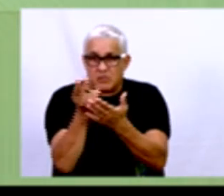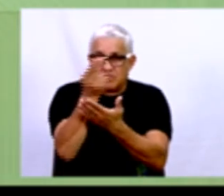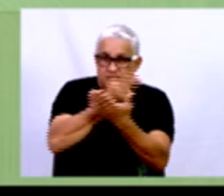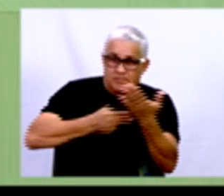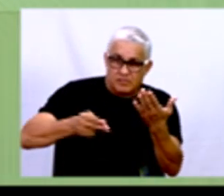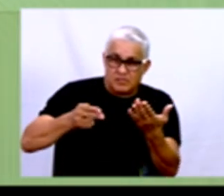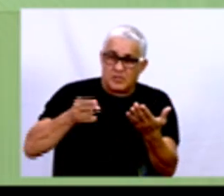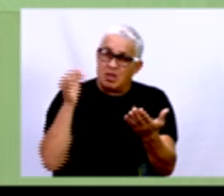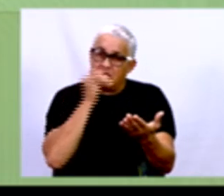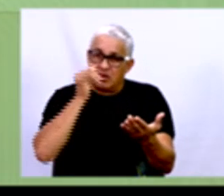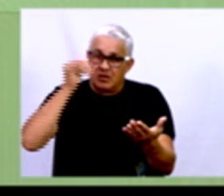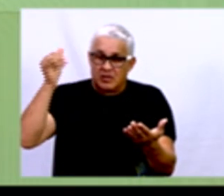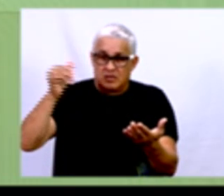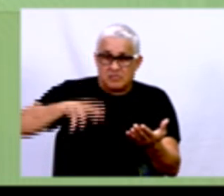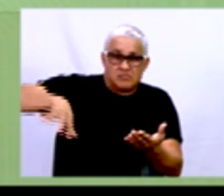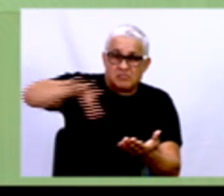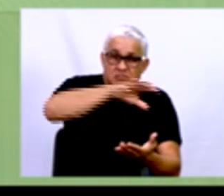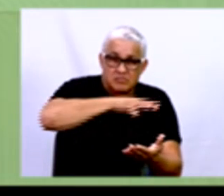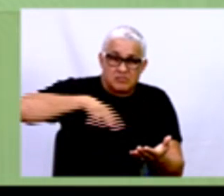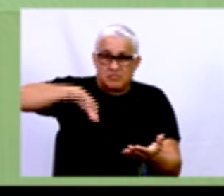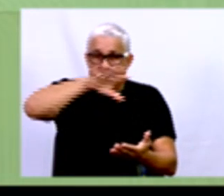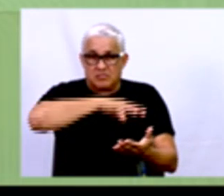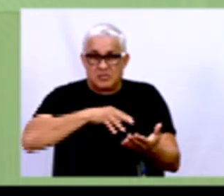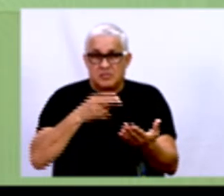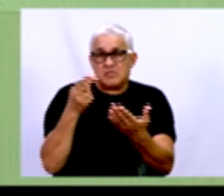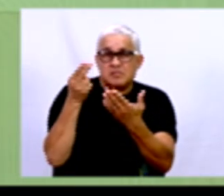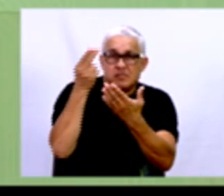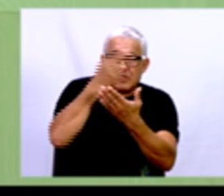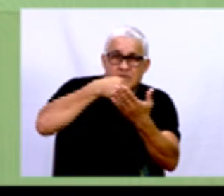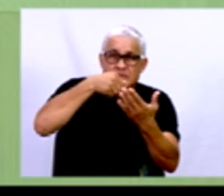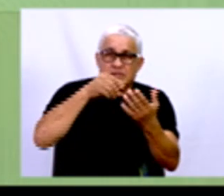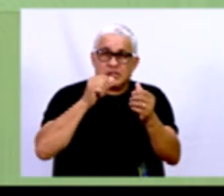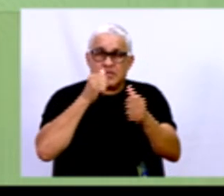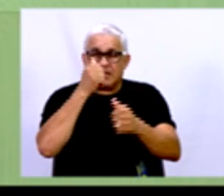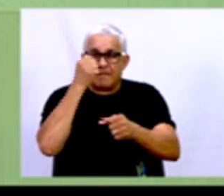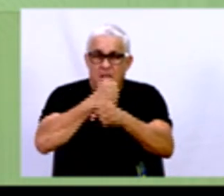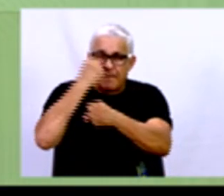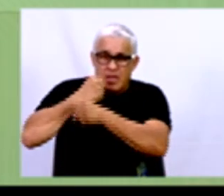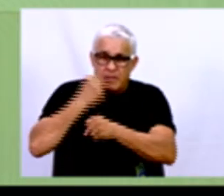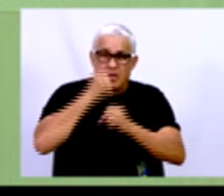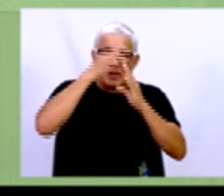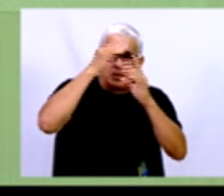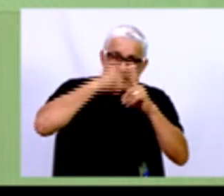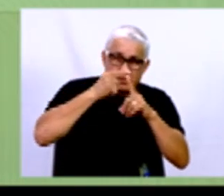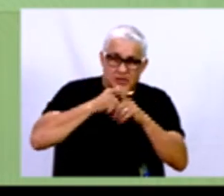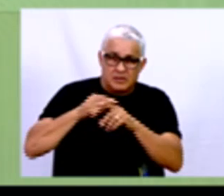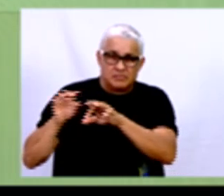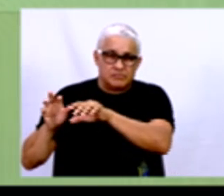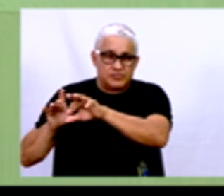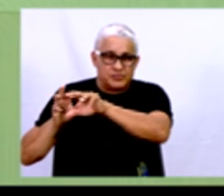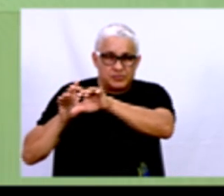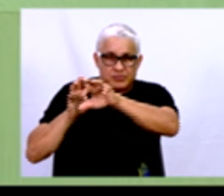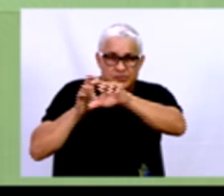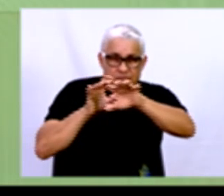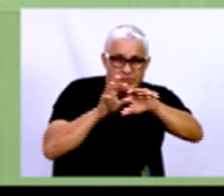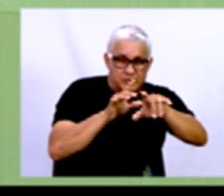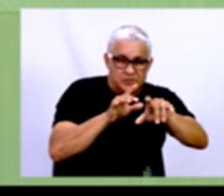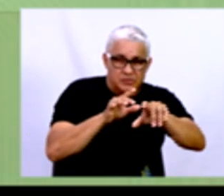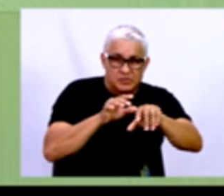italianos que atuava na restauração de igrejas passava pela região de Brodowski e